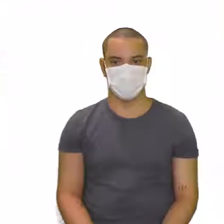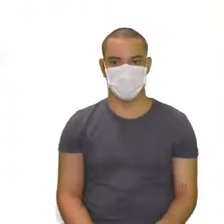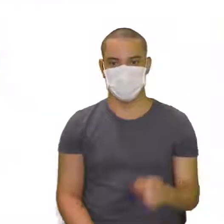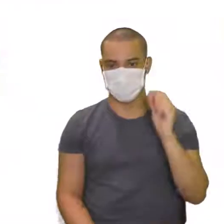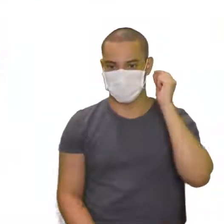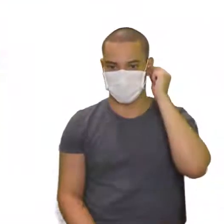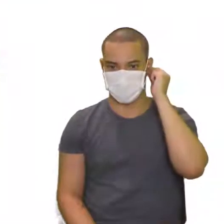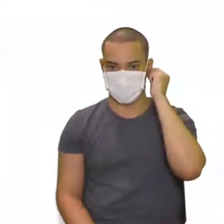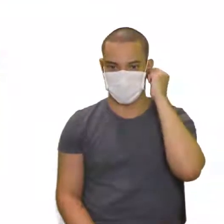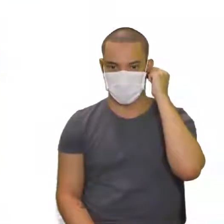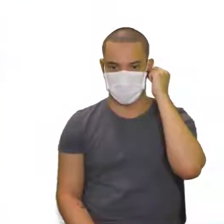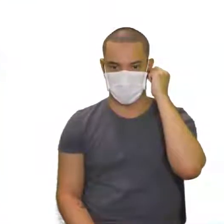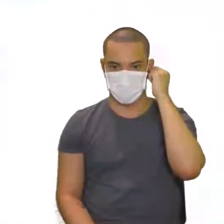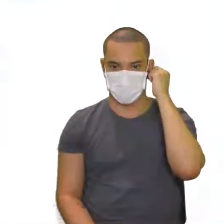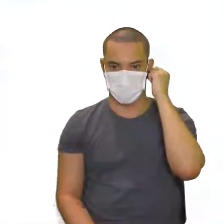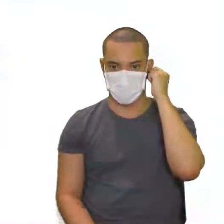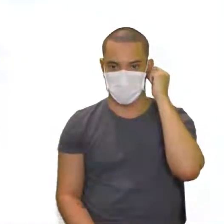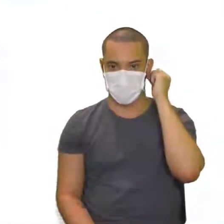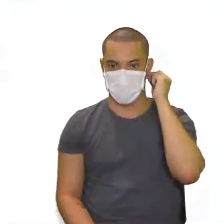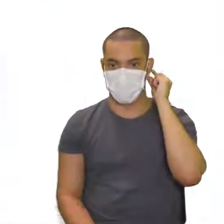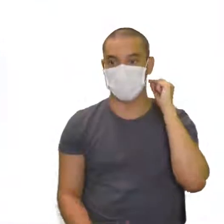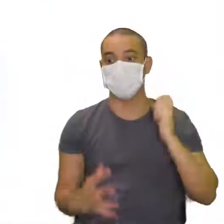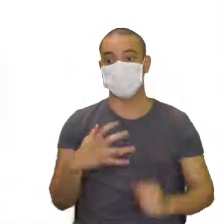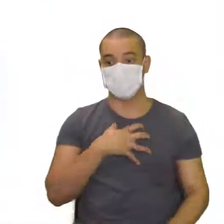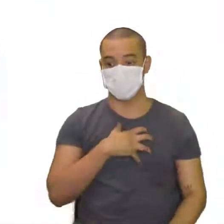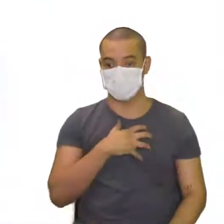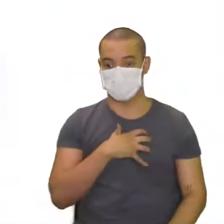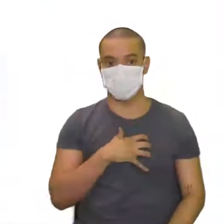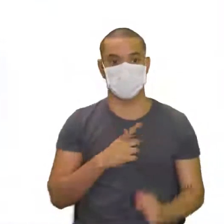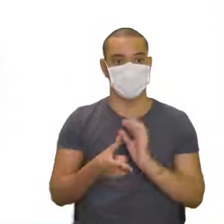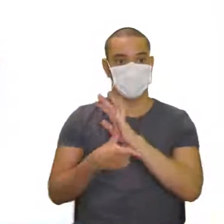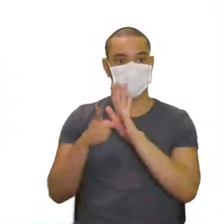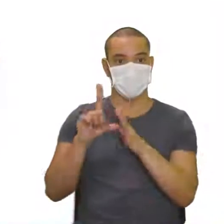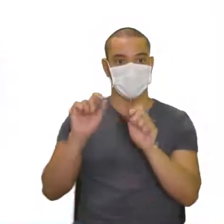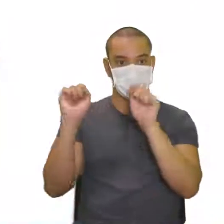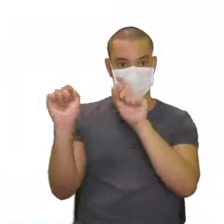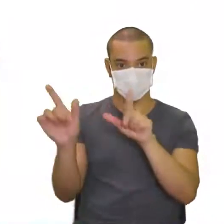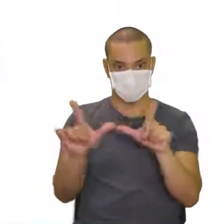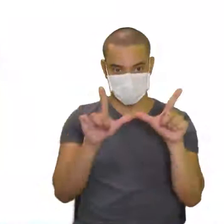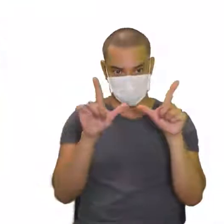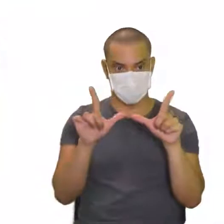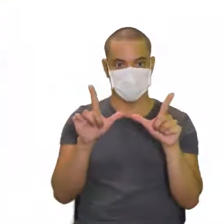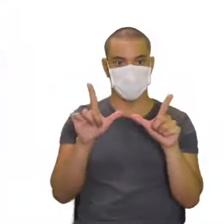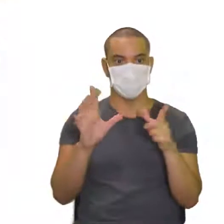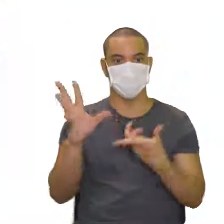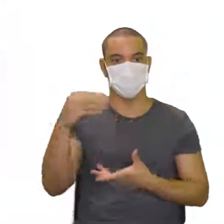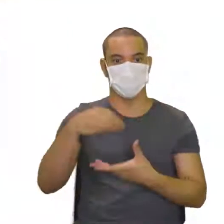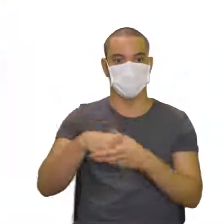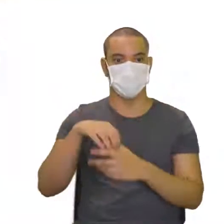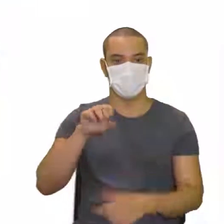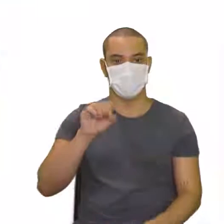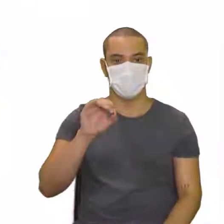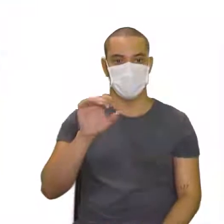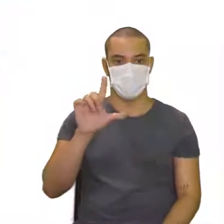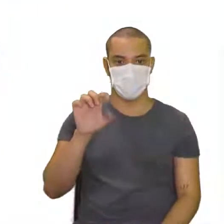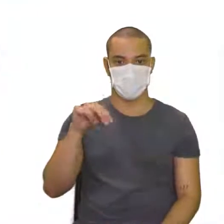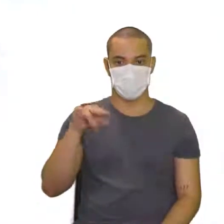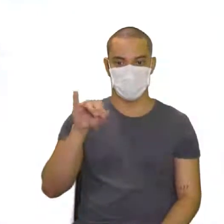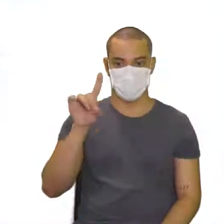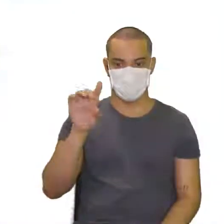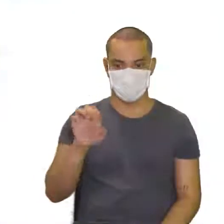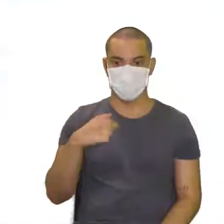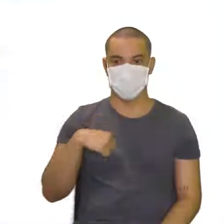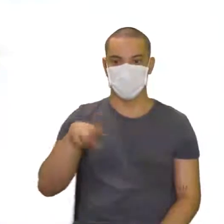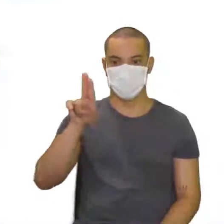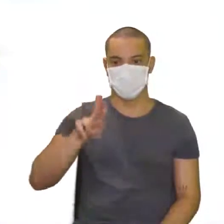E ali, para determinar o sentido das linhas de indução, como foi colocado no slide anterior, no interior da solenoide, a gente utiliza a regra da